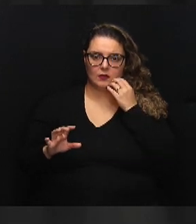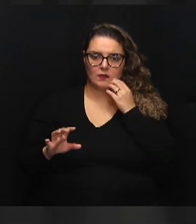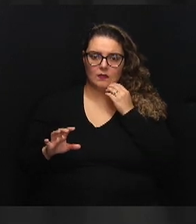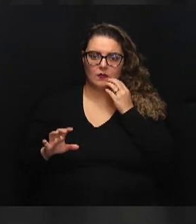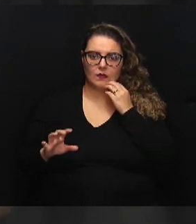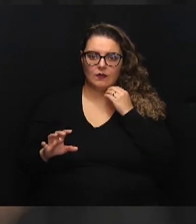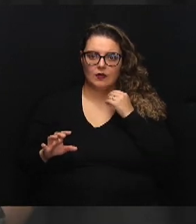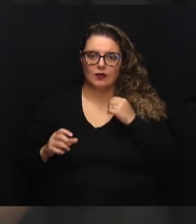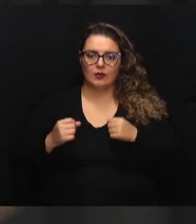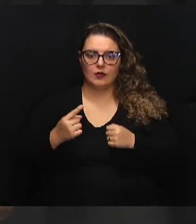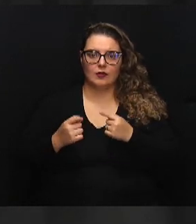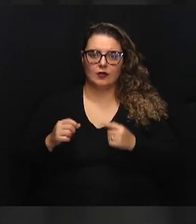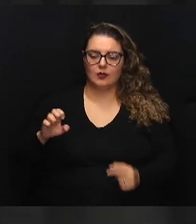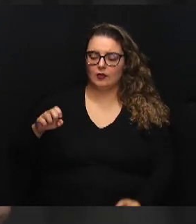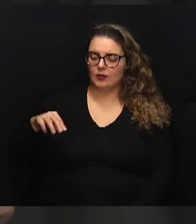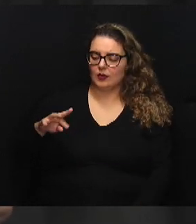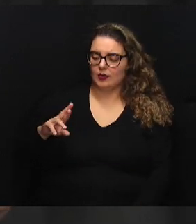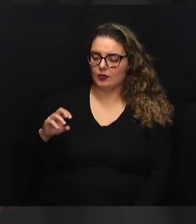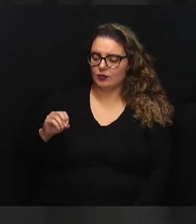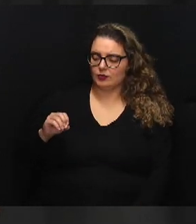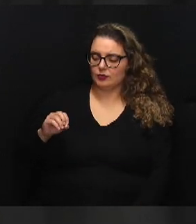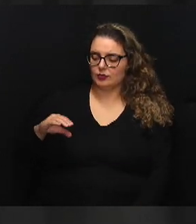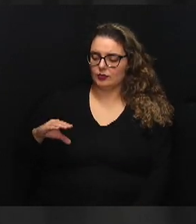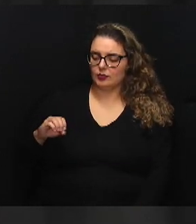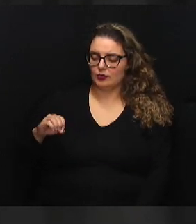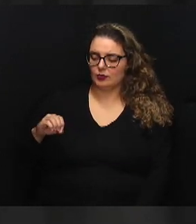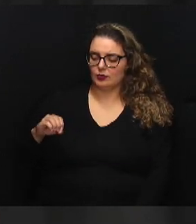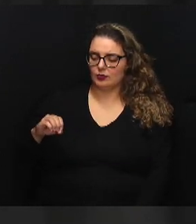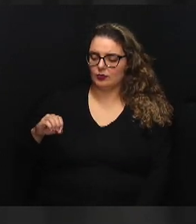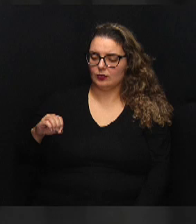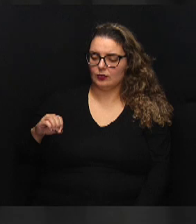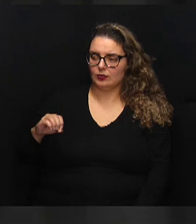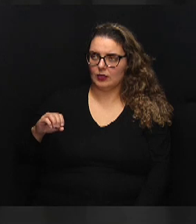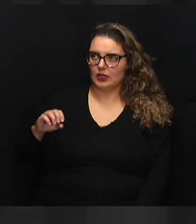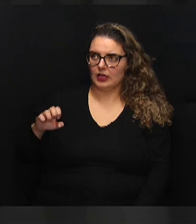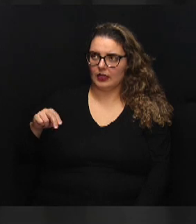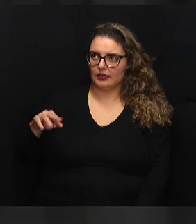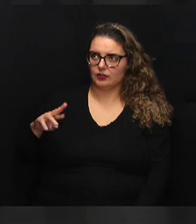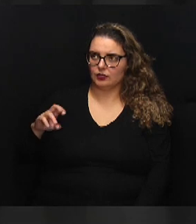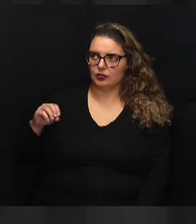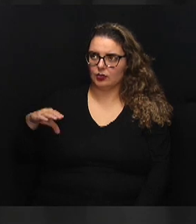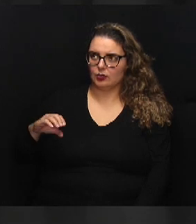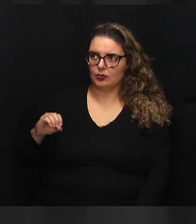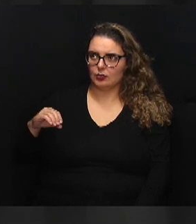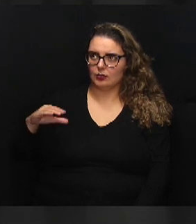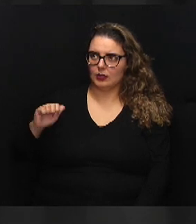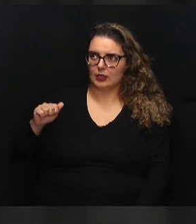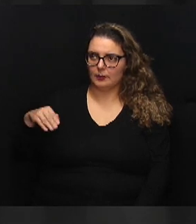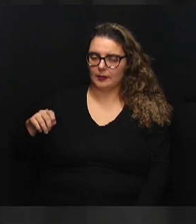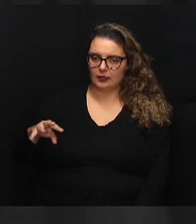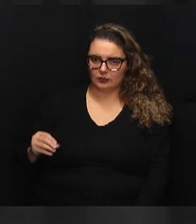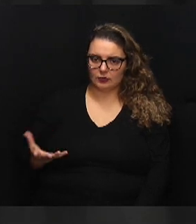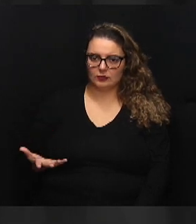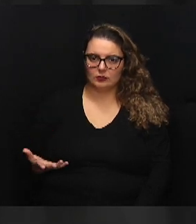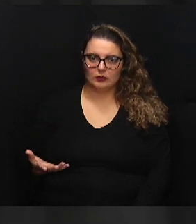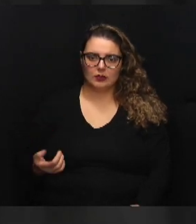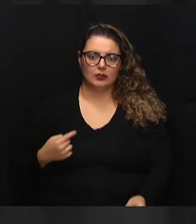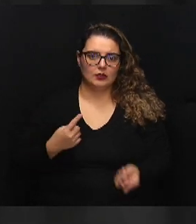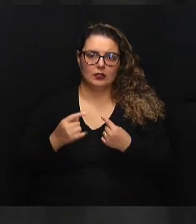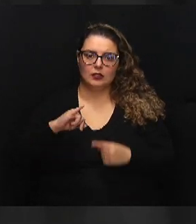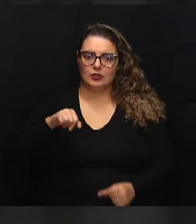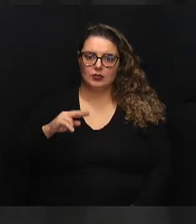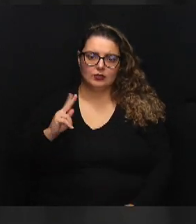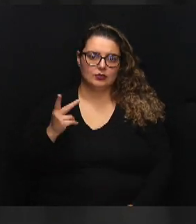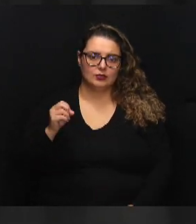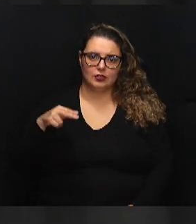em alguns entroncamentos, essa saída, retorno, entrada e saída da Bandeirante. Ali na João Boy do Lopo eu acho muito